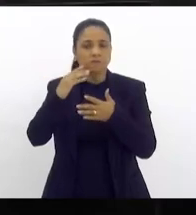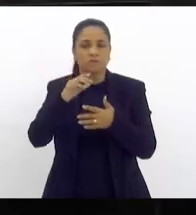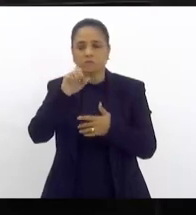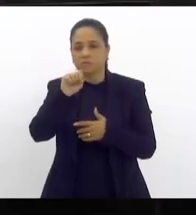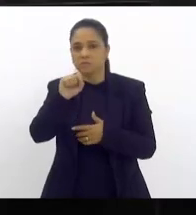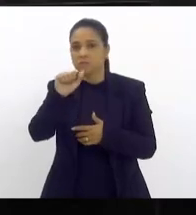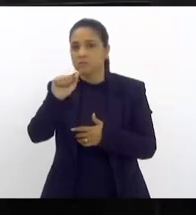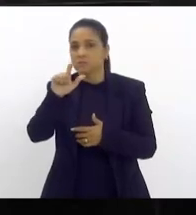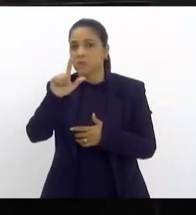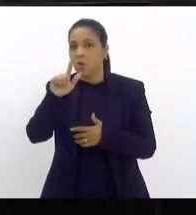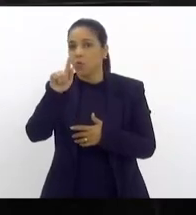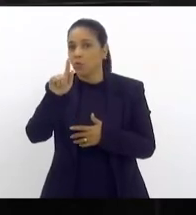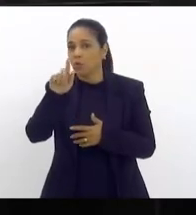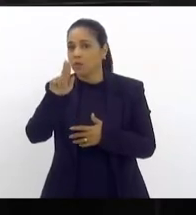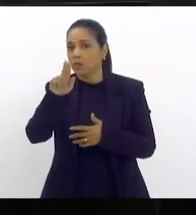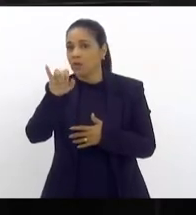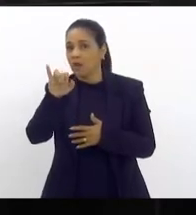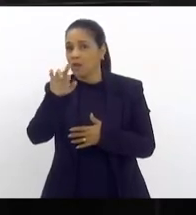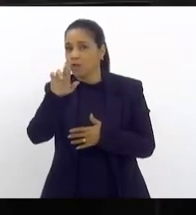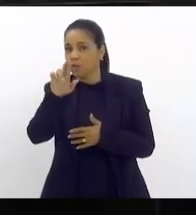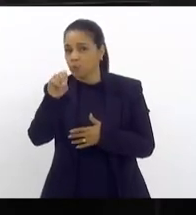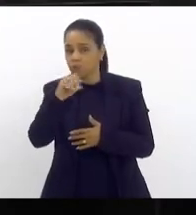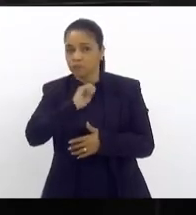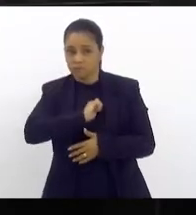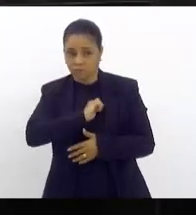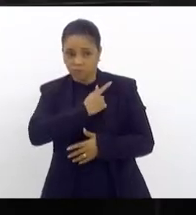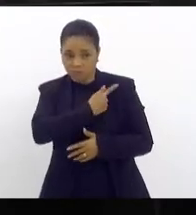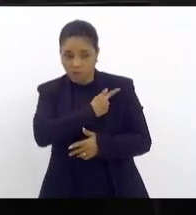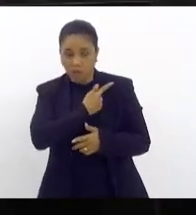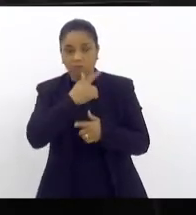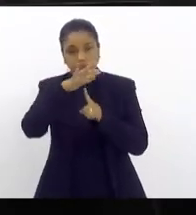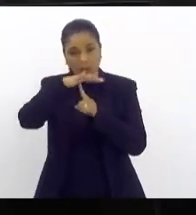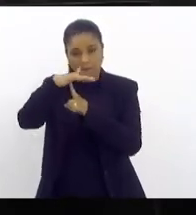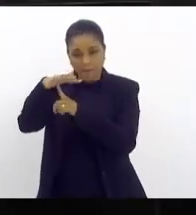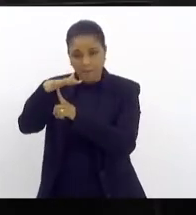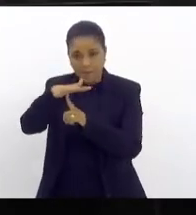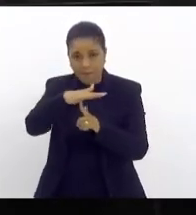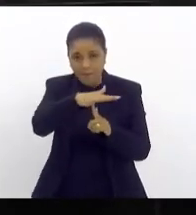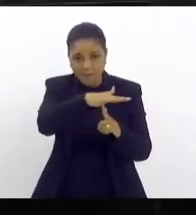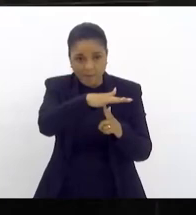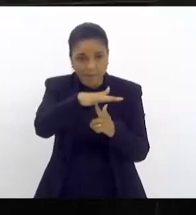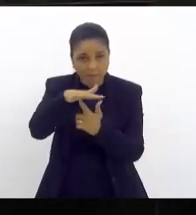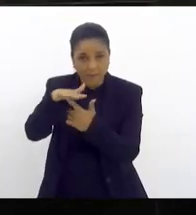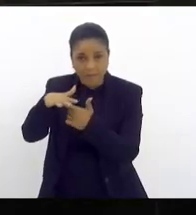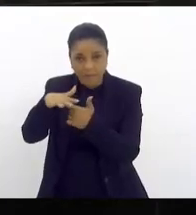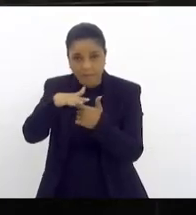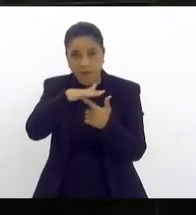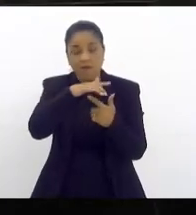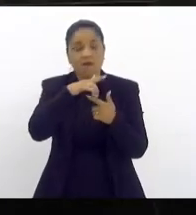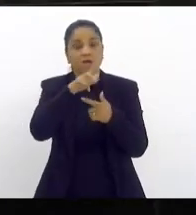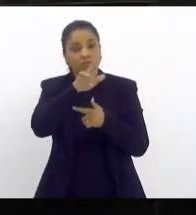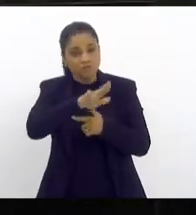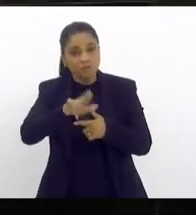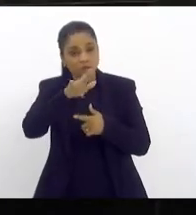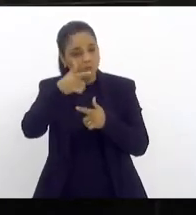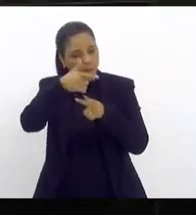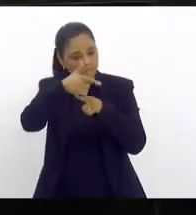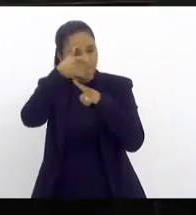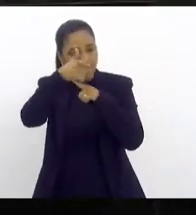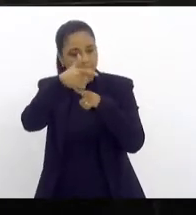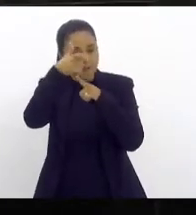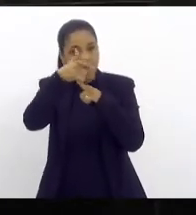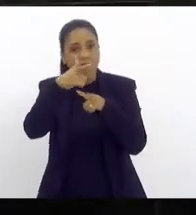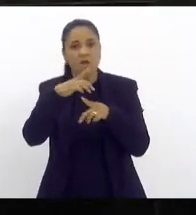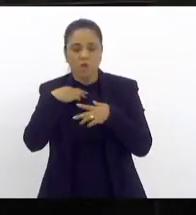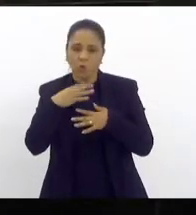ou helicóptero sendo utilizado como plataforma de tiros é importante lembrar aqui que eu denunciei o